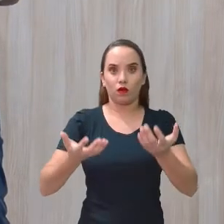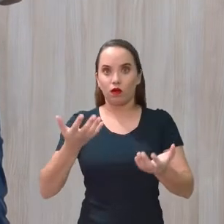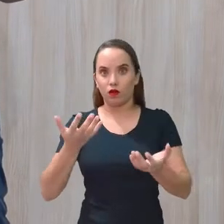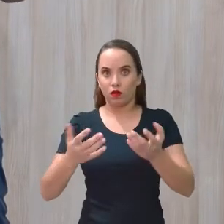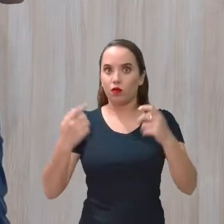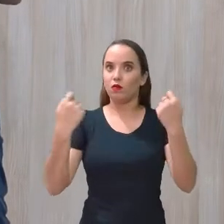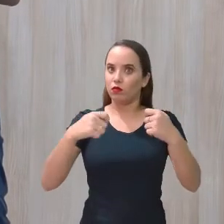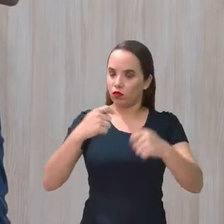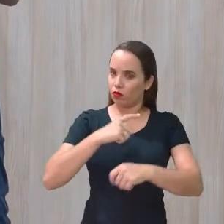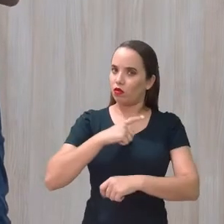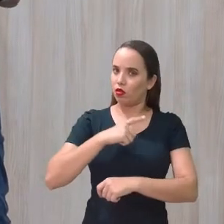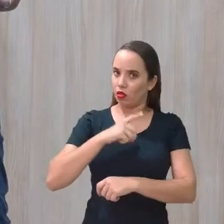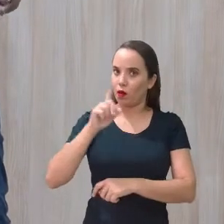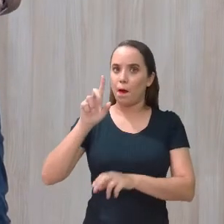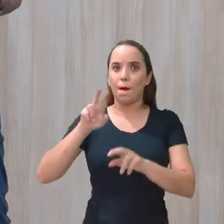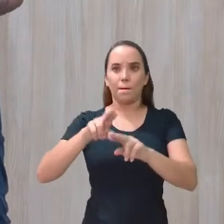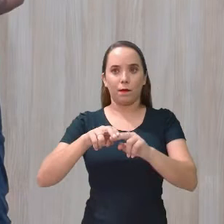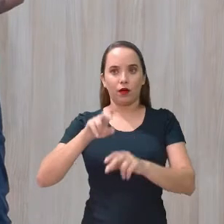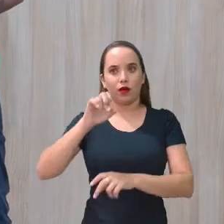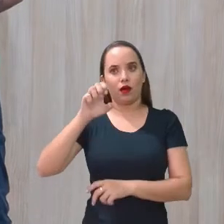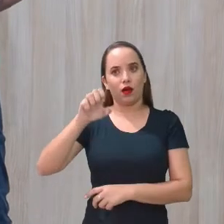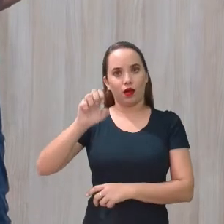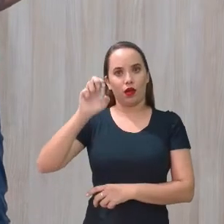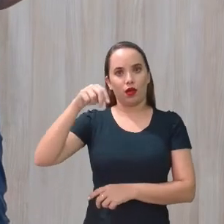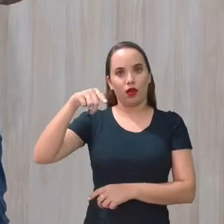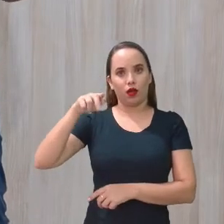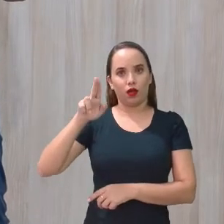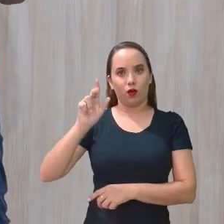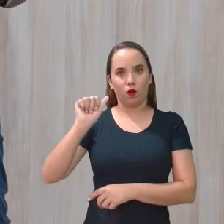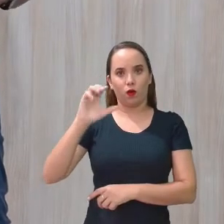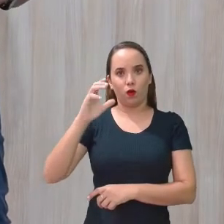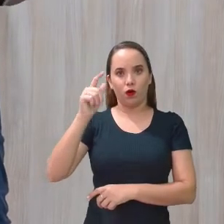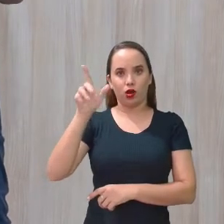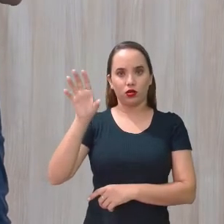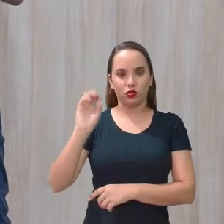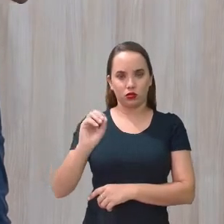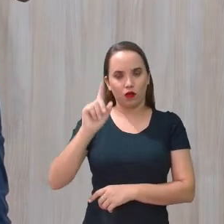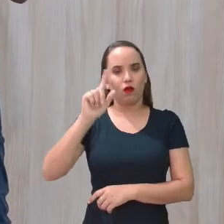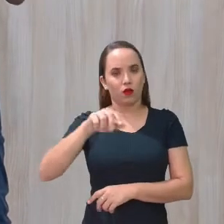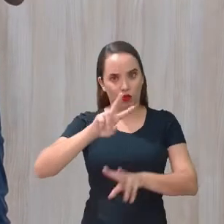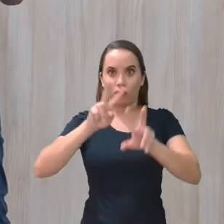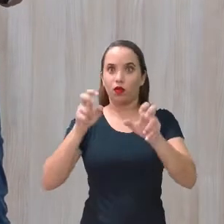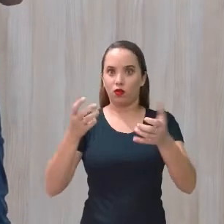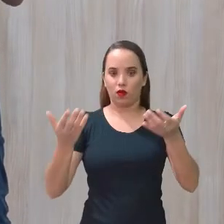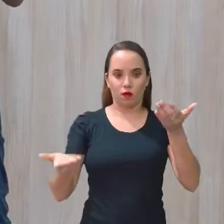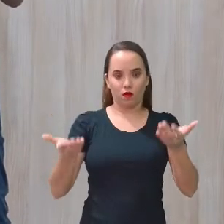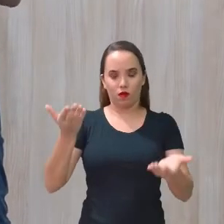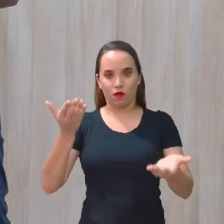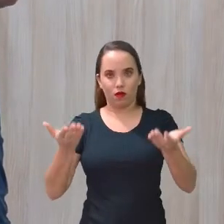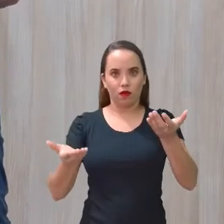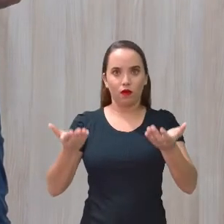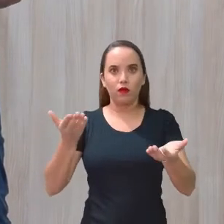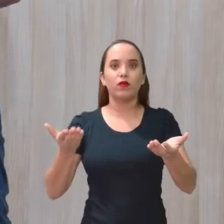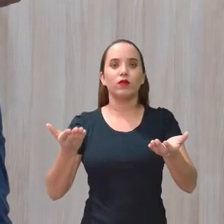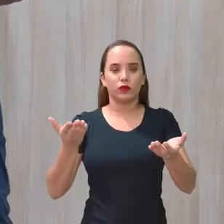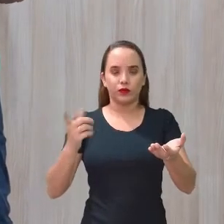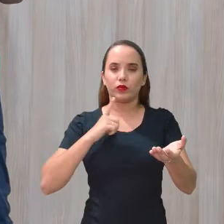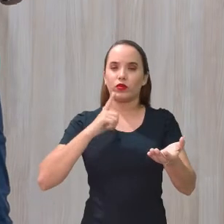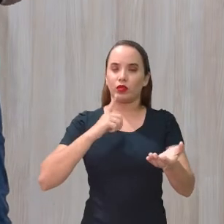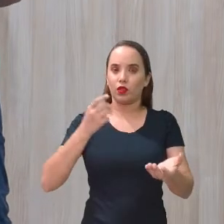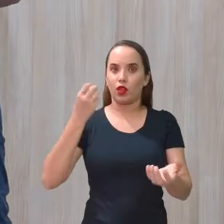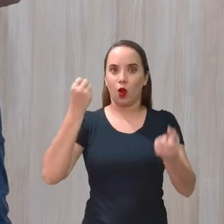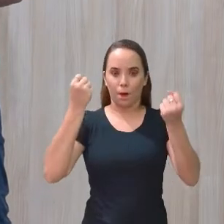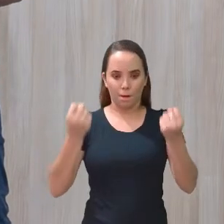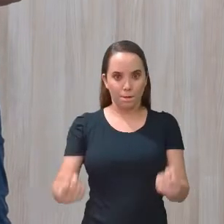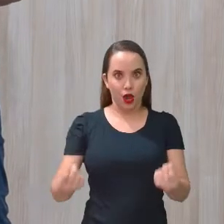equação, tanto é que o nome equação vem de equilíbrio e a gente trouxe aquela ideia da balança, né? Se mantendo lá o peso igual nos